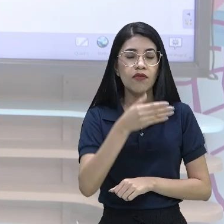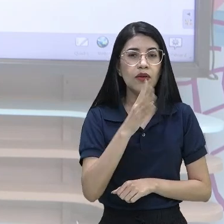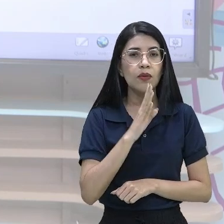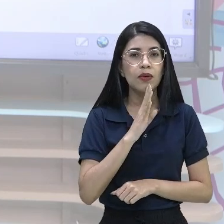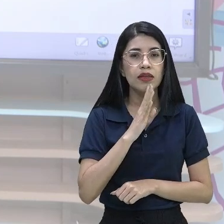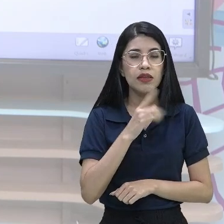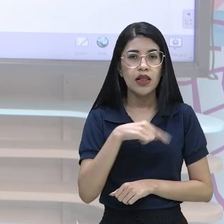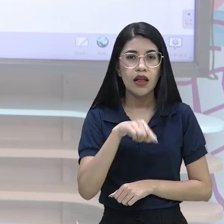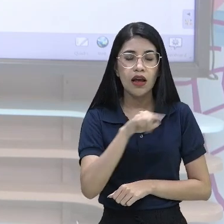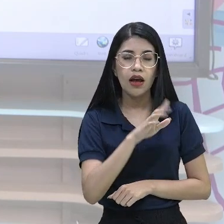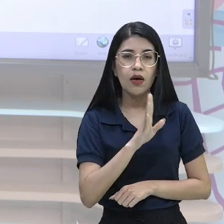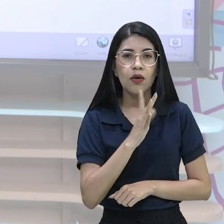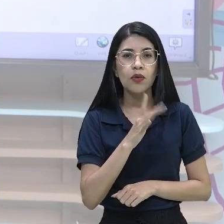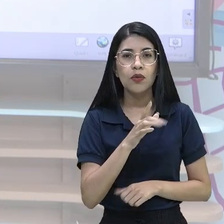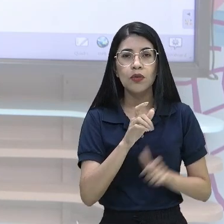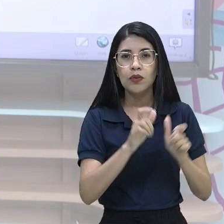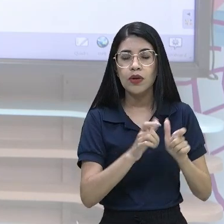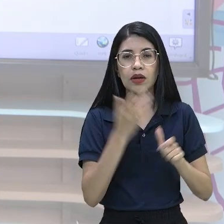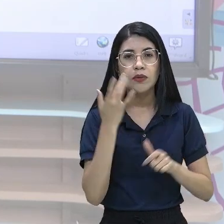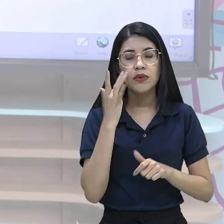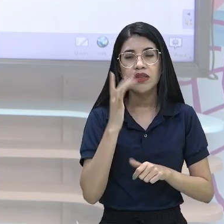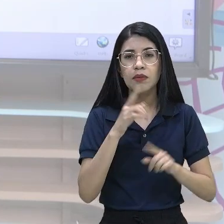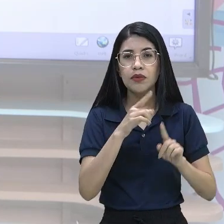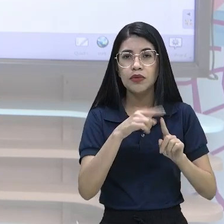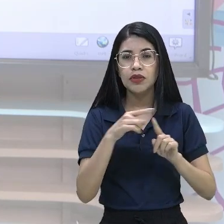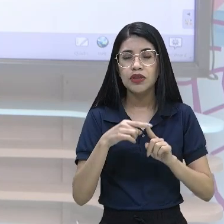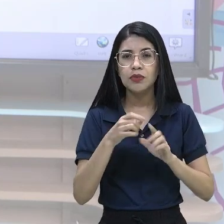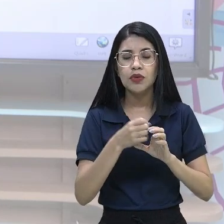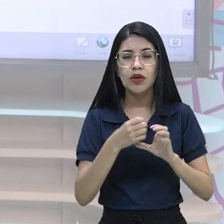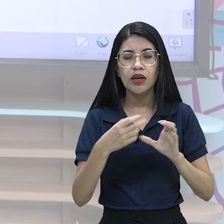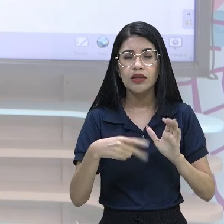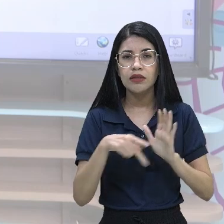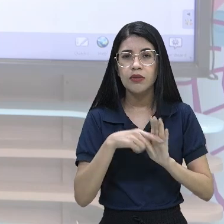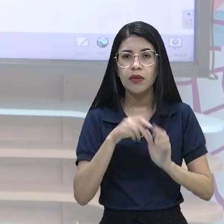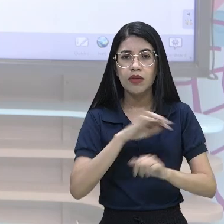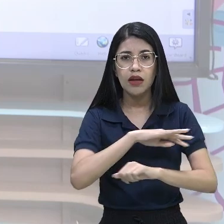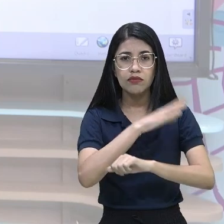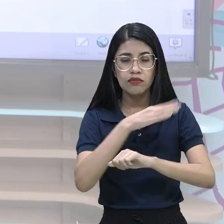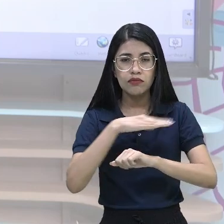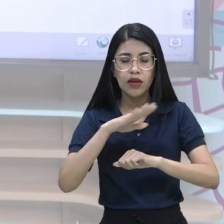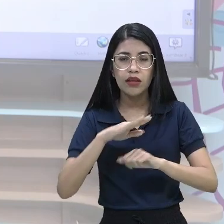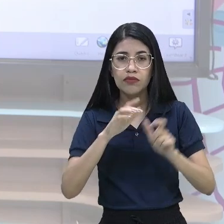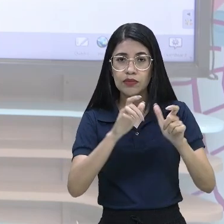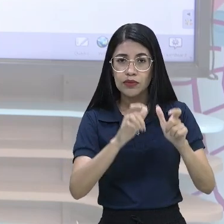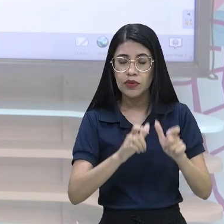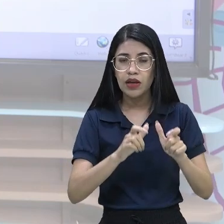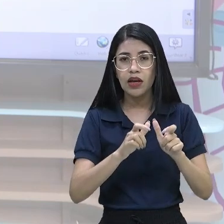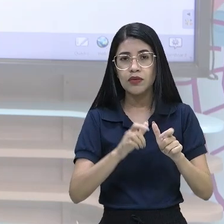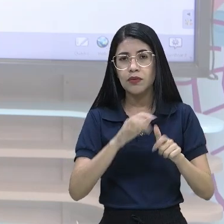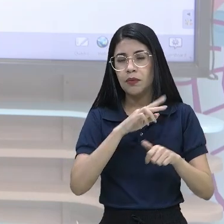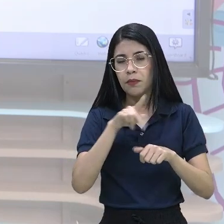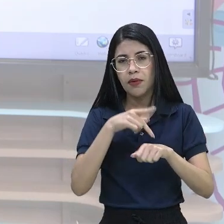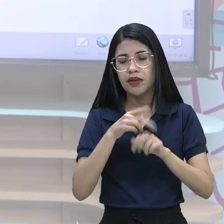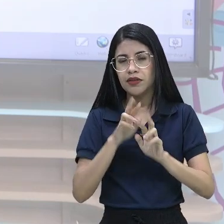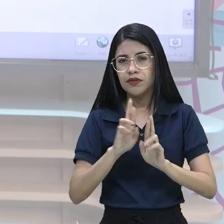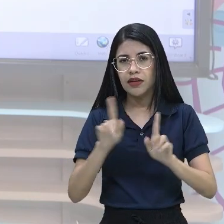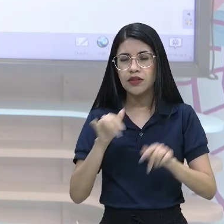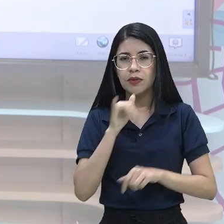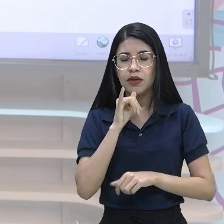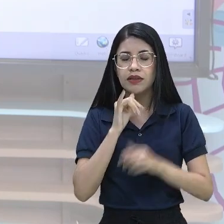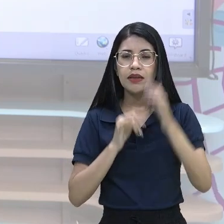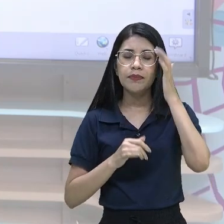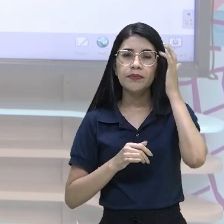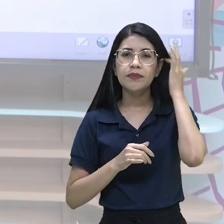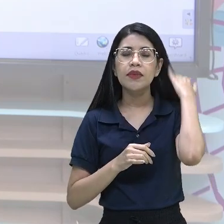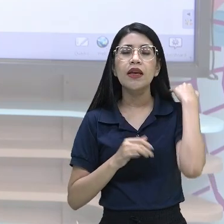não sabe qual as características do relevo daquele local, de um outro país, você sempre vai